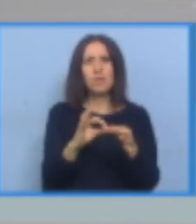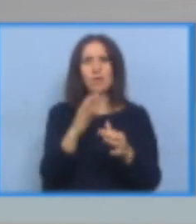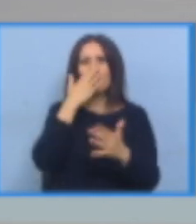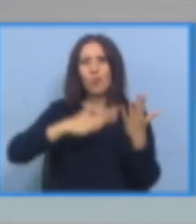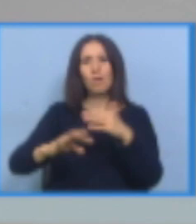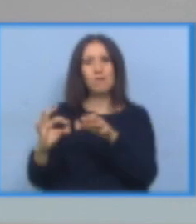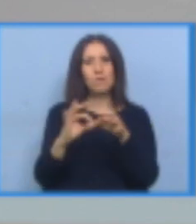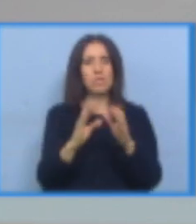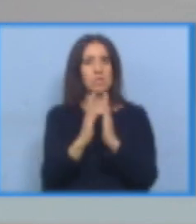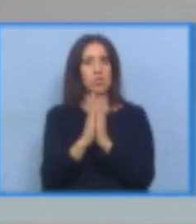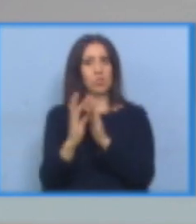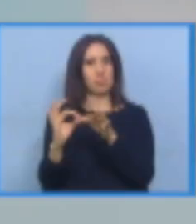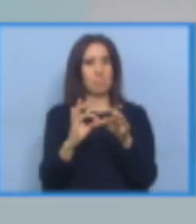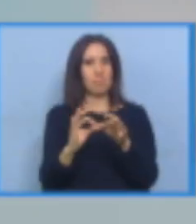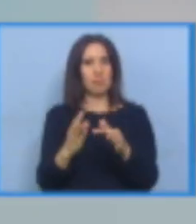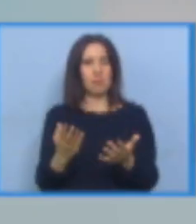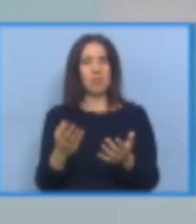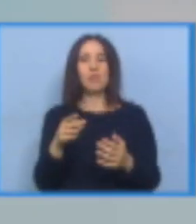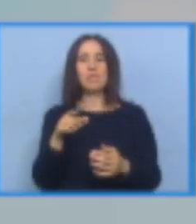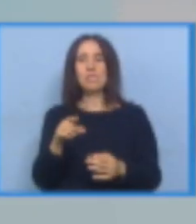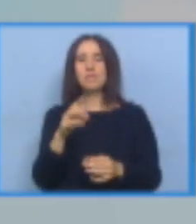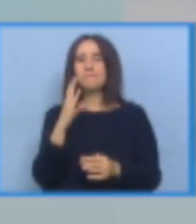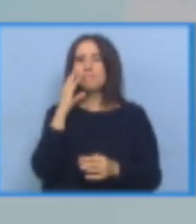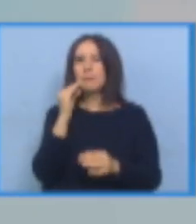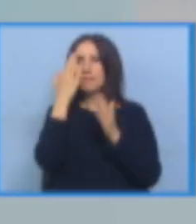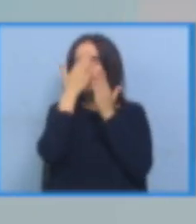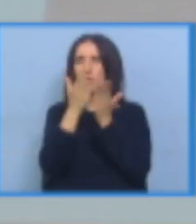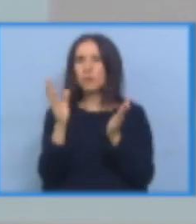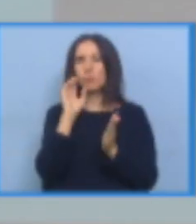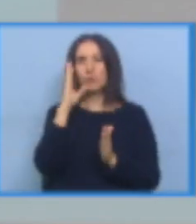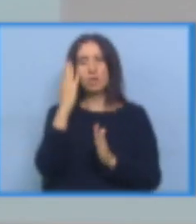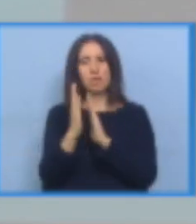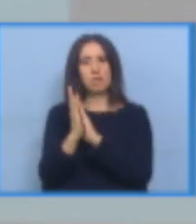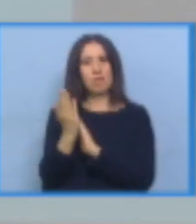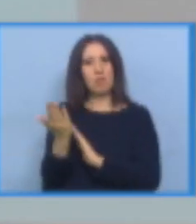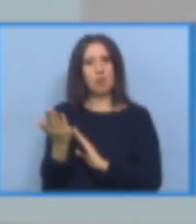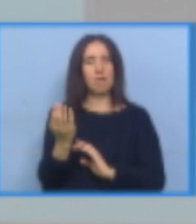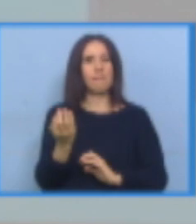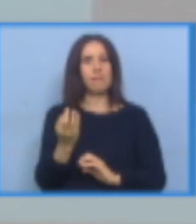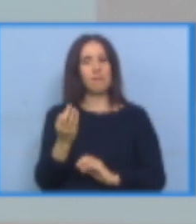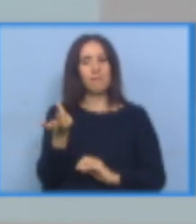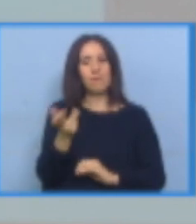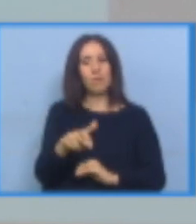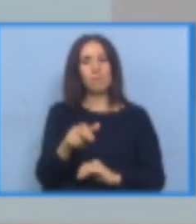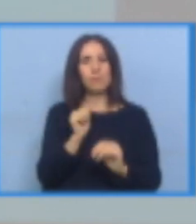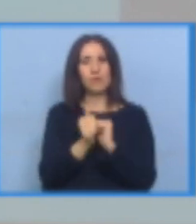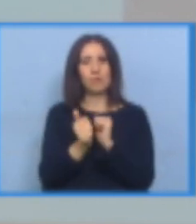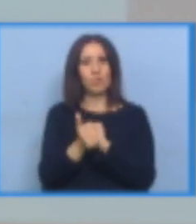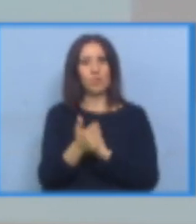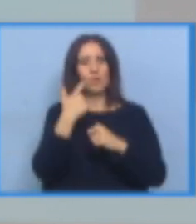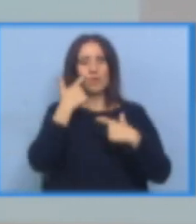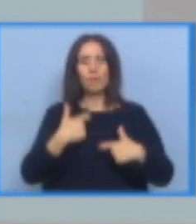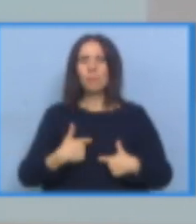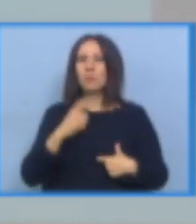povos, as próprias religiões. E, portanto, acho que há aqui uma abertura muito importante da parte da Igreja para este fenómeno que é o desporto, um fenómeno